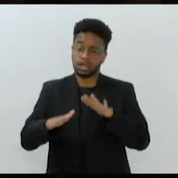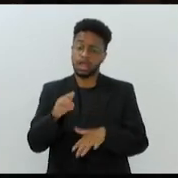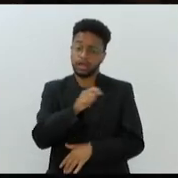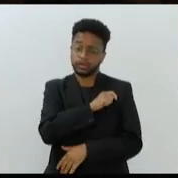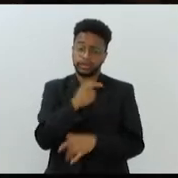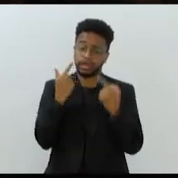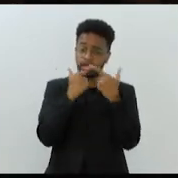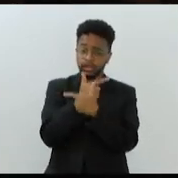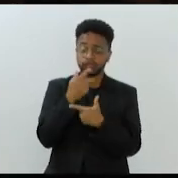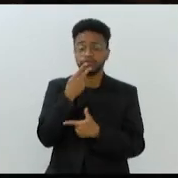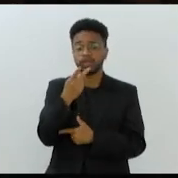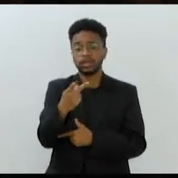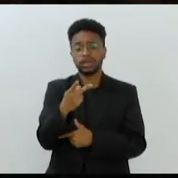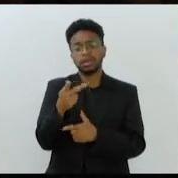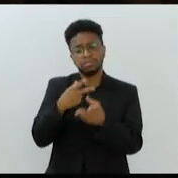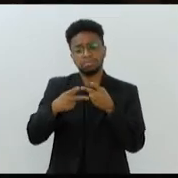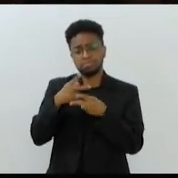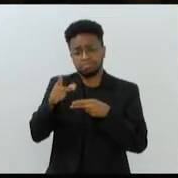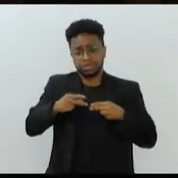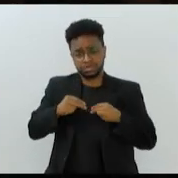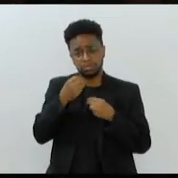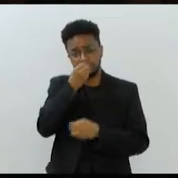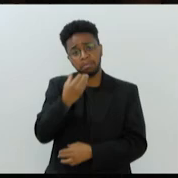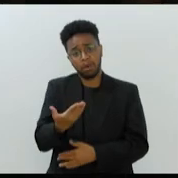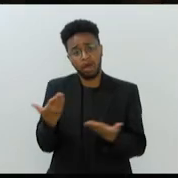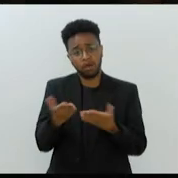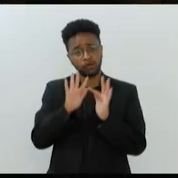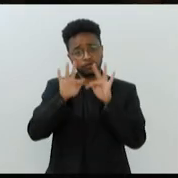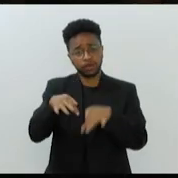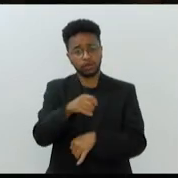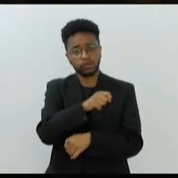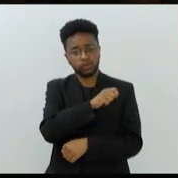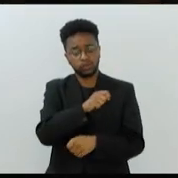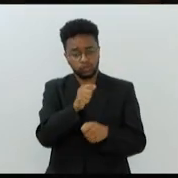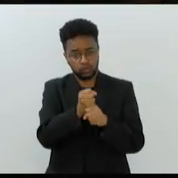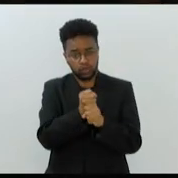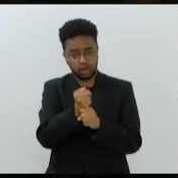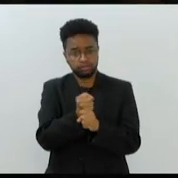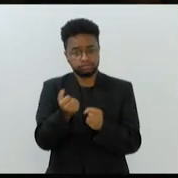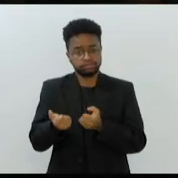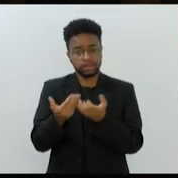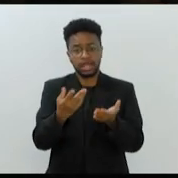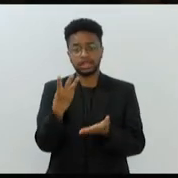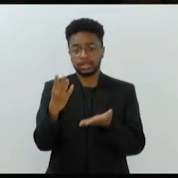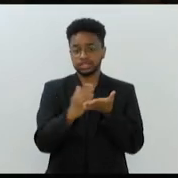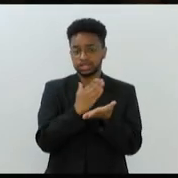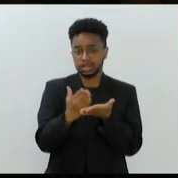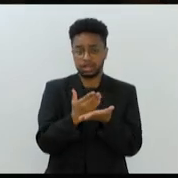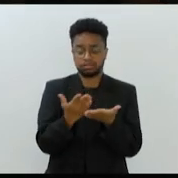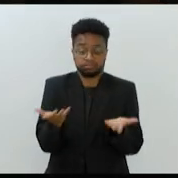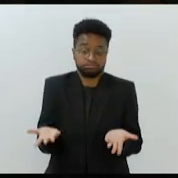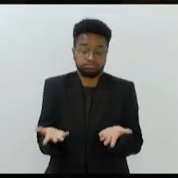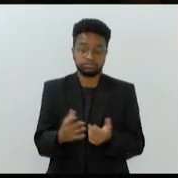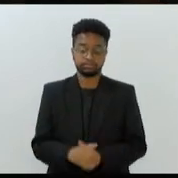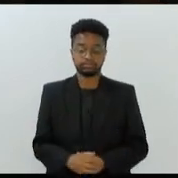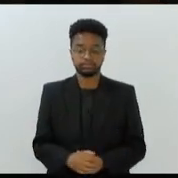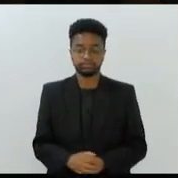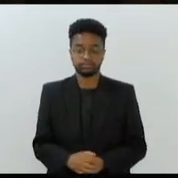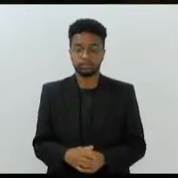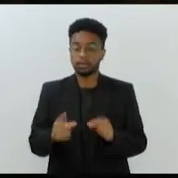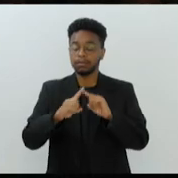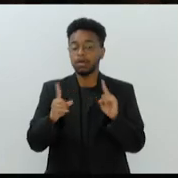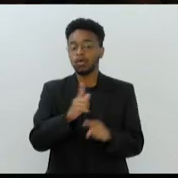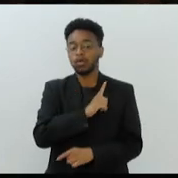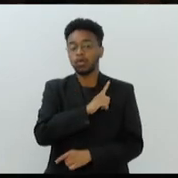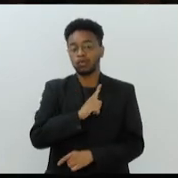canto e falando que presente bom, no final do ano chegou com 3 cadernos em branco. Mas, enfim, o governo faz